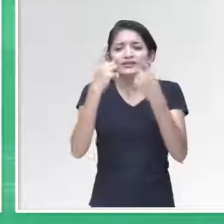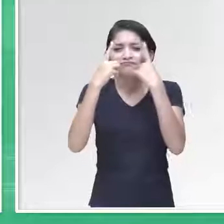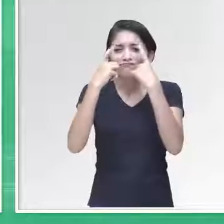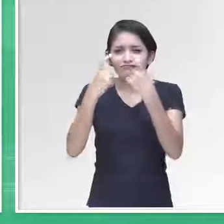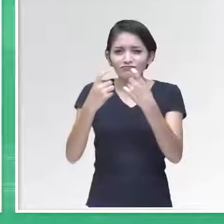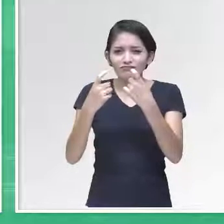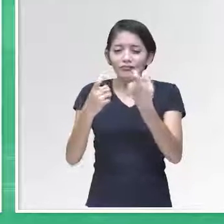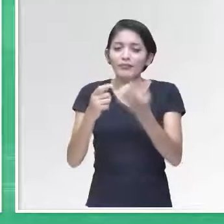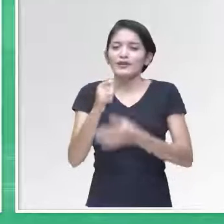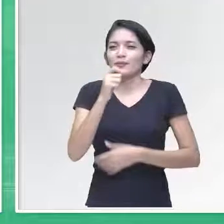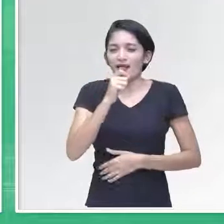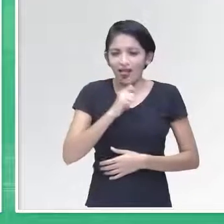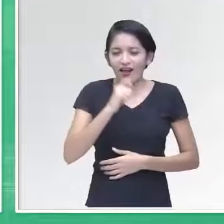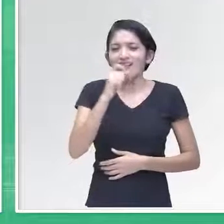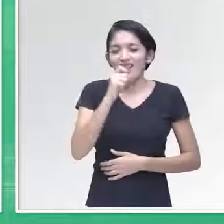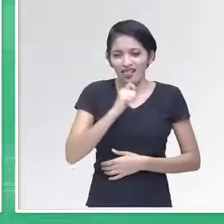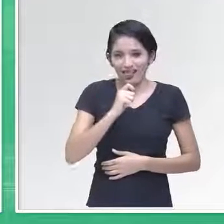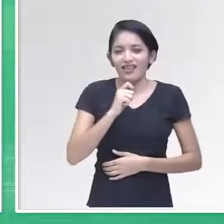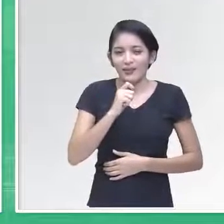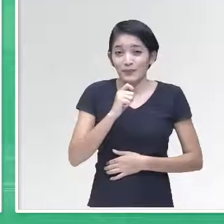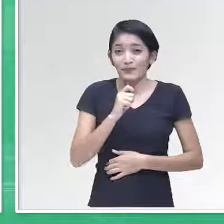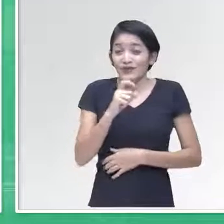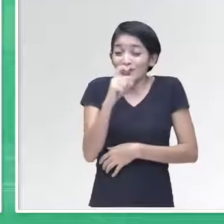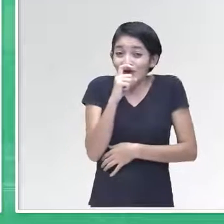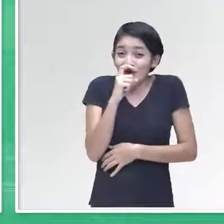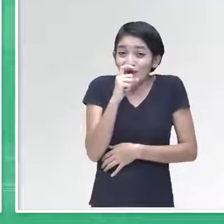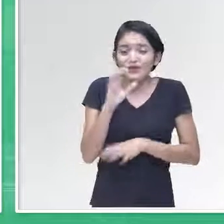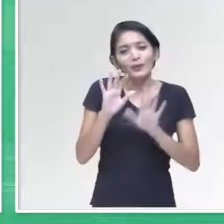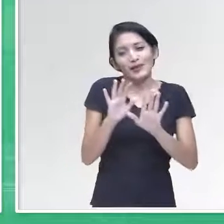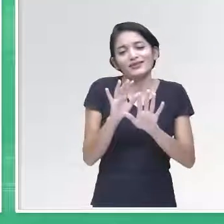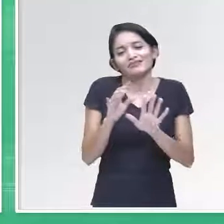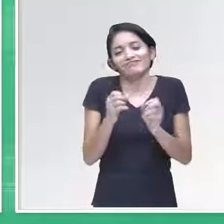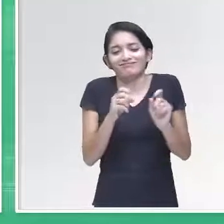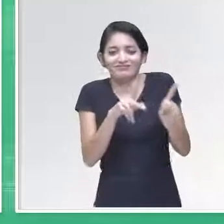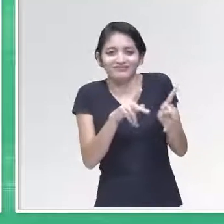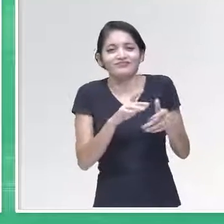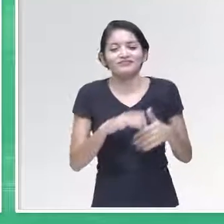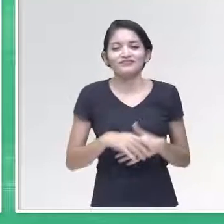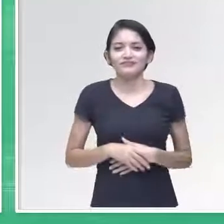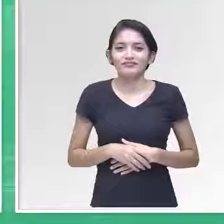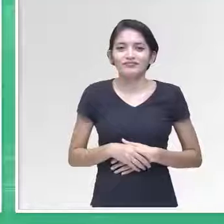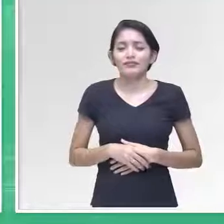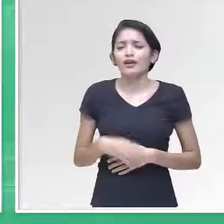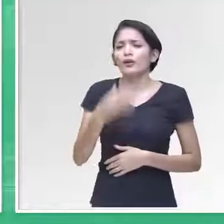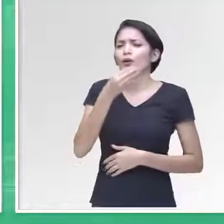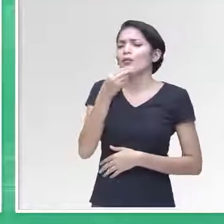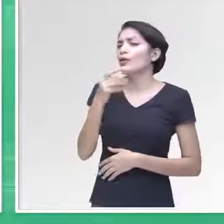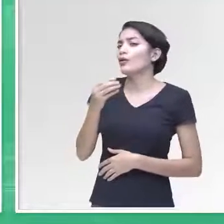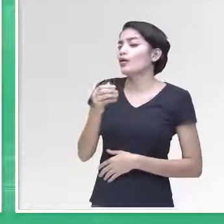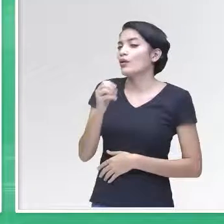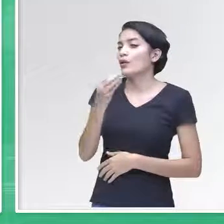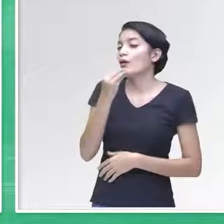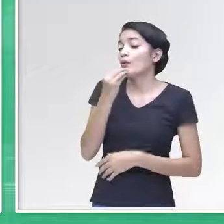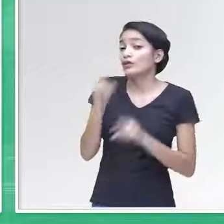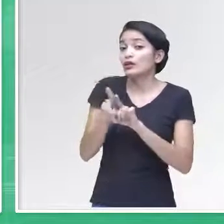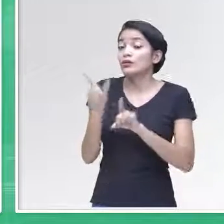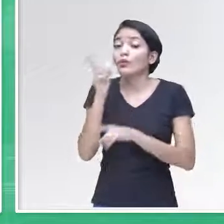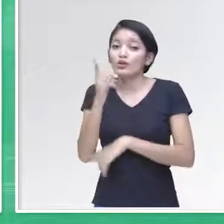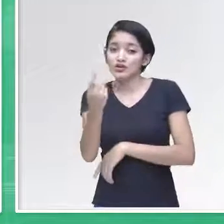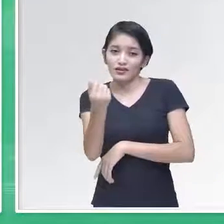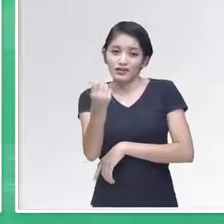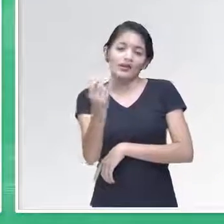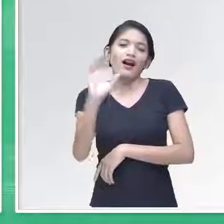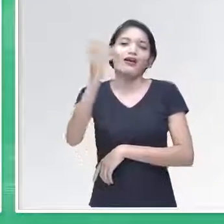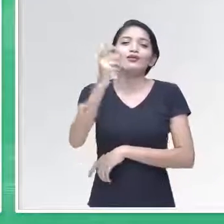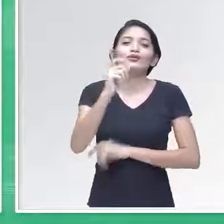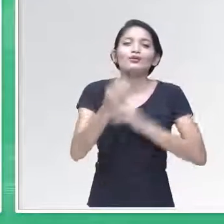chupar um picolé, né? Num frio danado desse, mas tudo bem. E aí o cara viu uma oportunidade de ganhar dinheiro também, e olha aí o que foi que